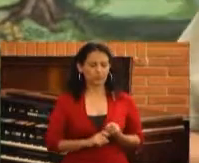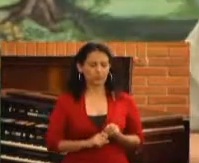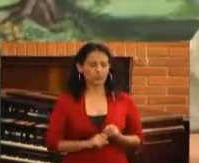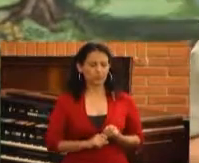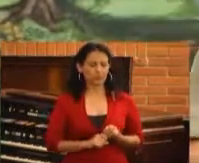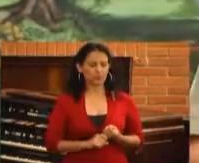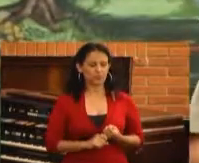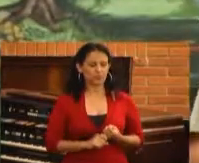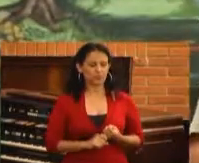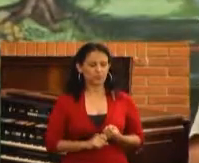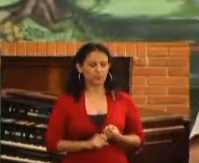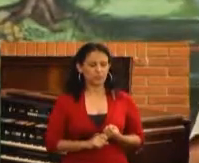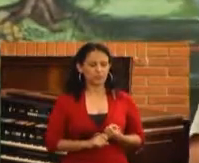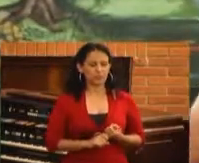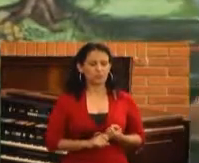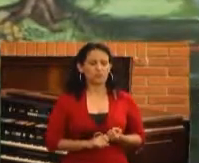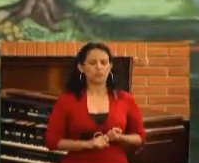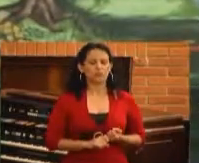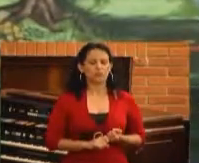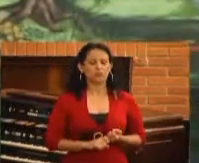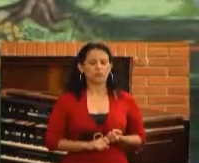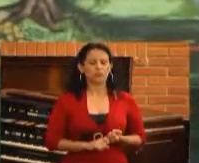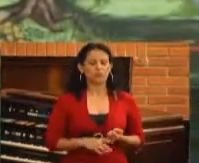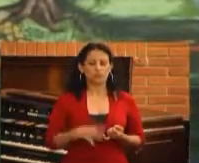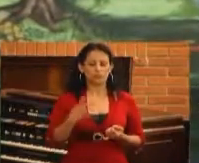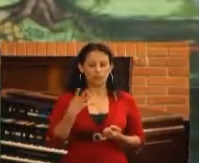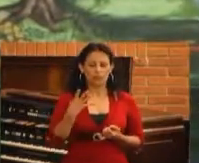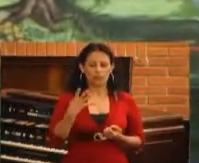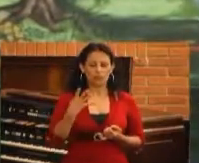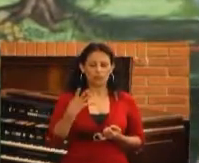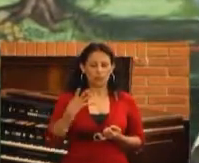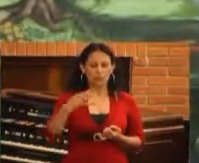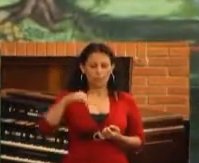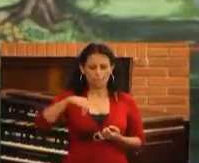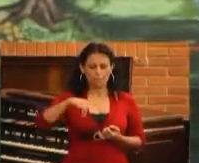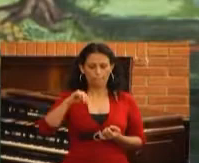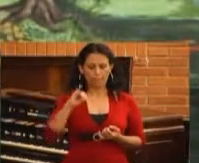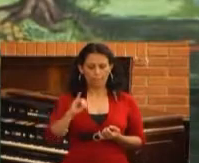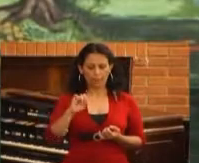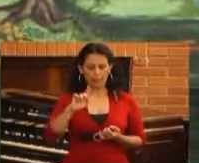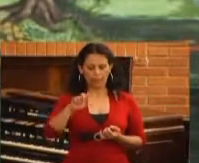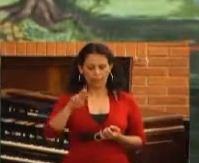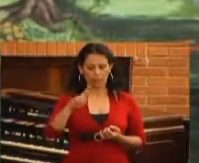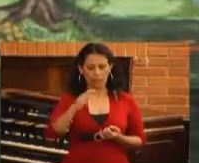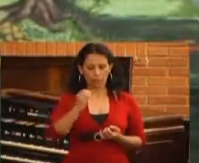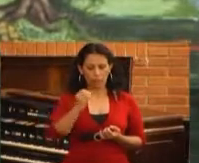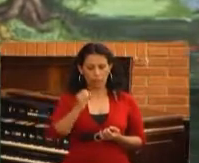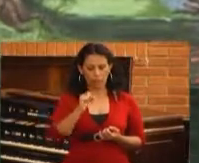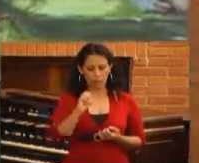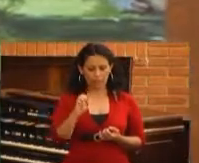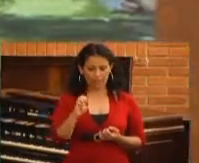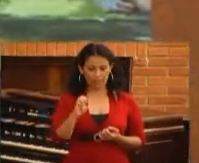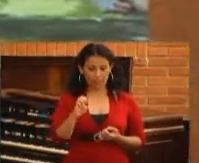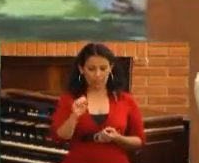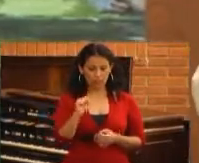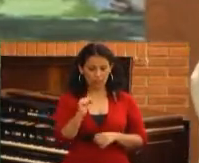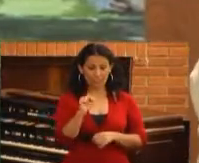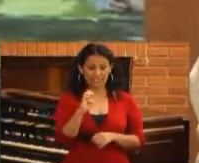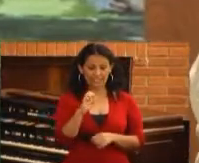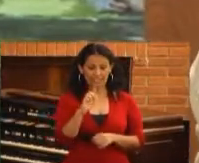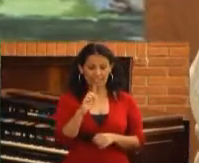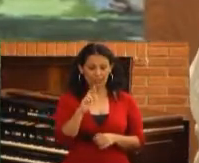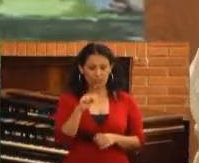4 milhões de toneladas de matéria em energia por segundo.